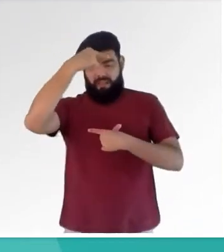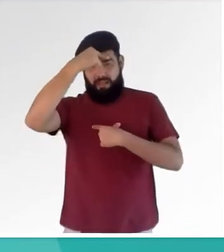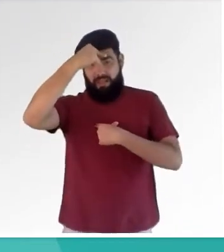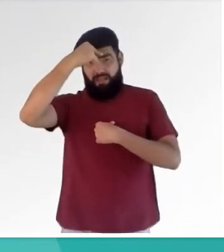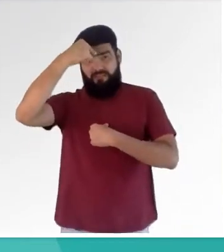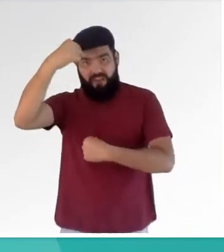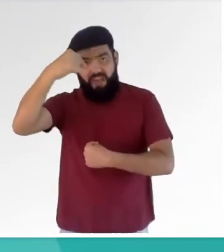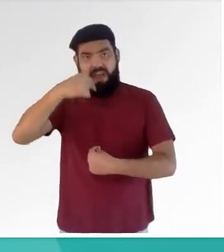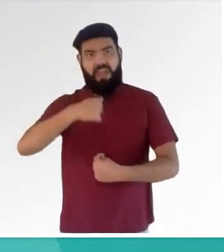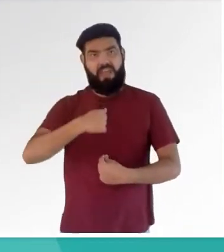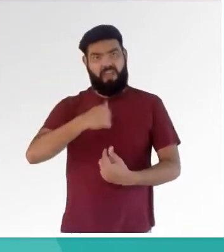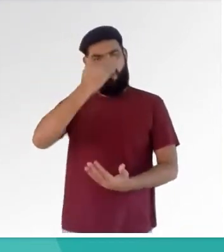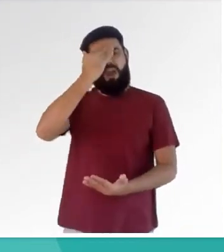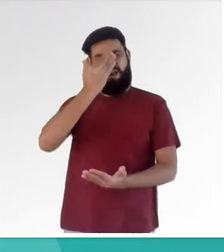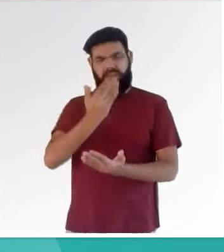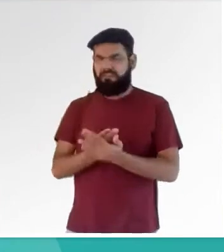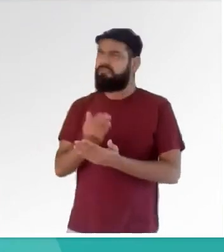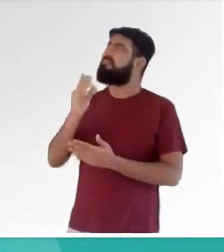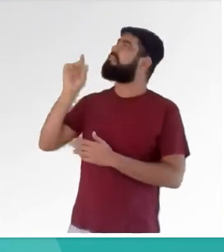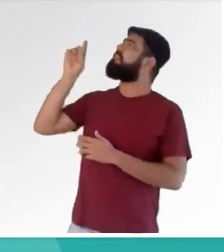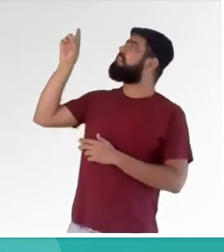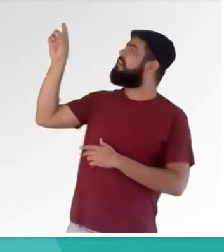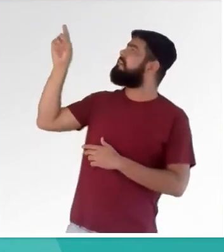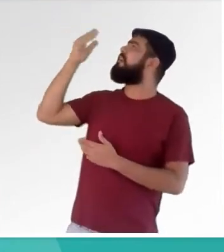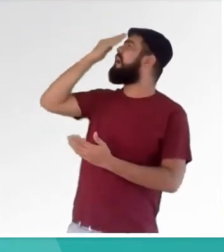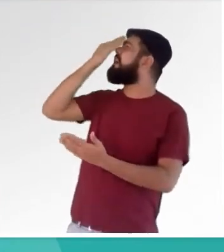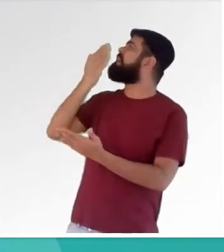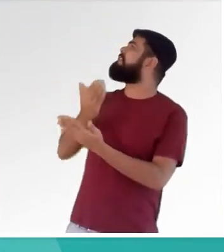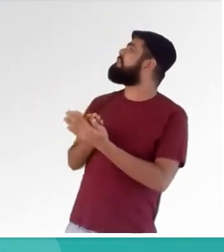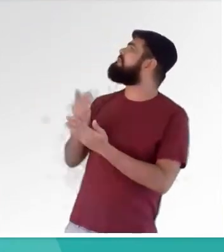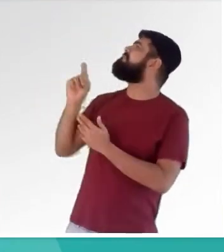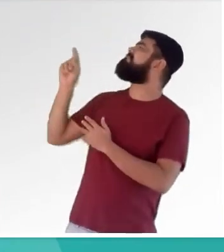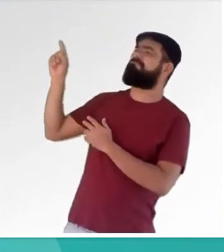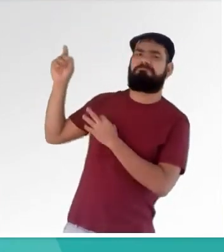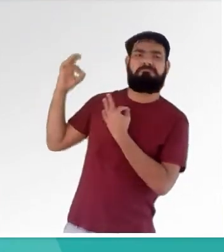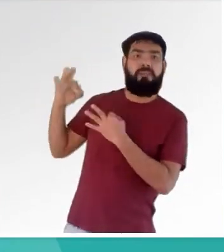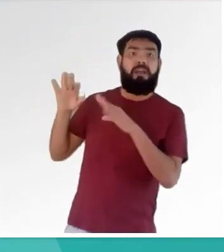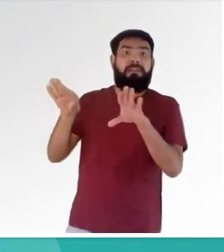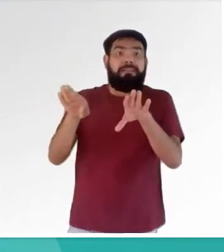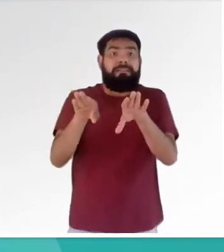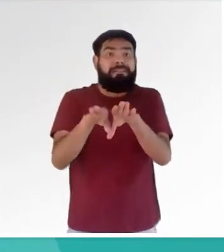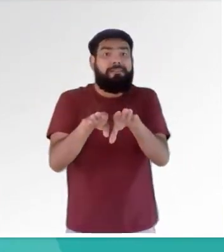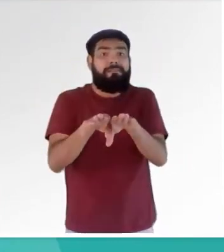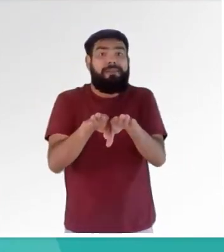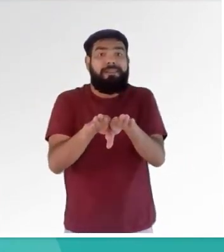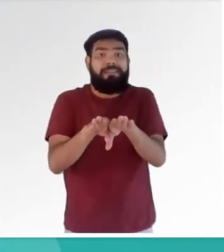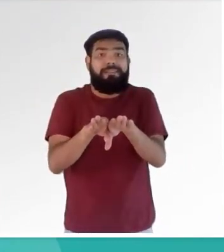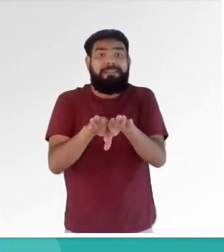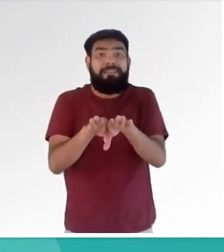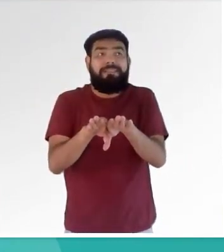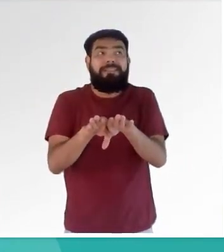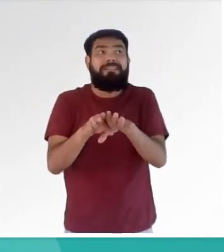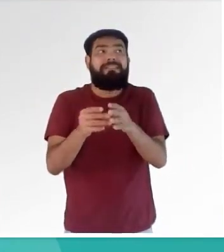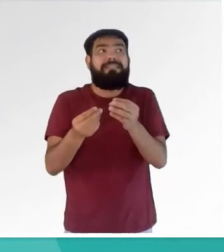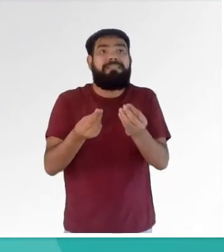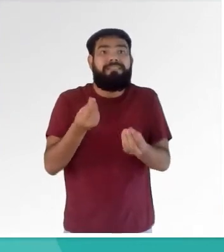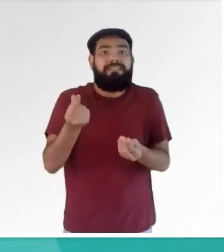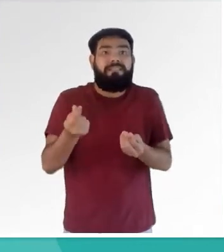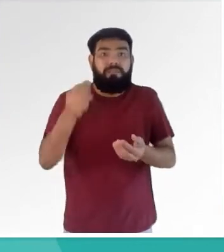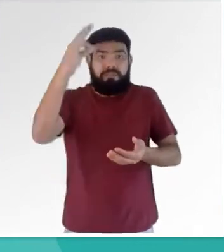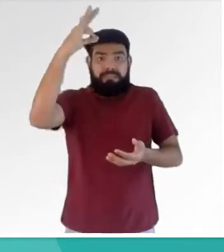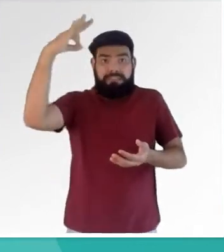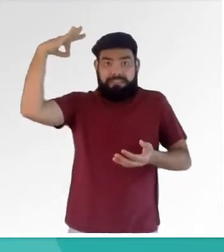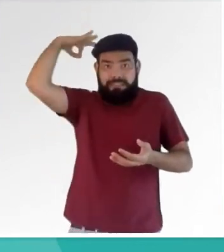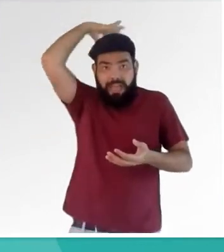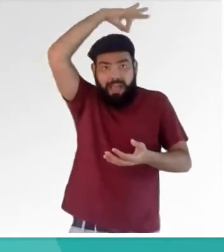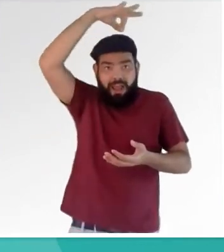acredito em Deus, acredito nessa divindade, e também o sagrado. Eu respeito